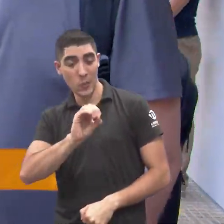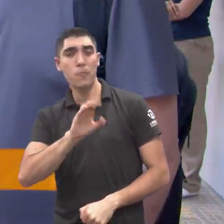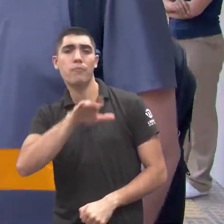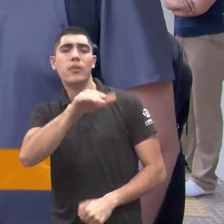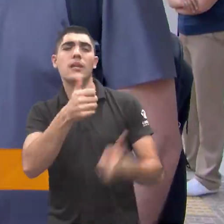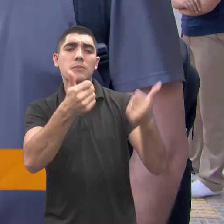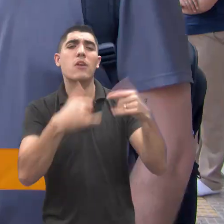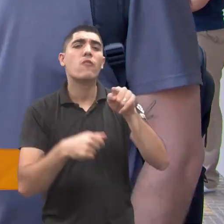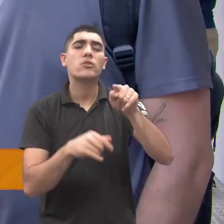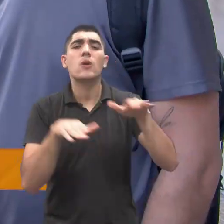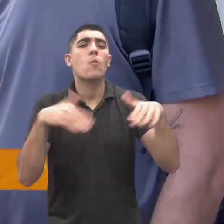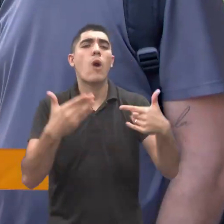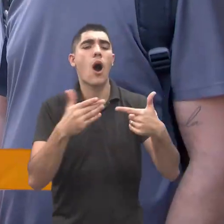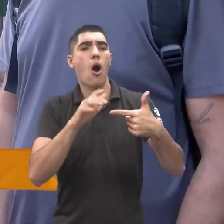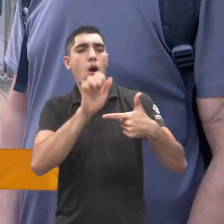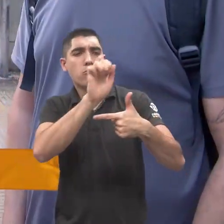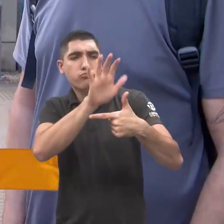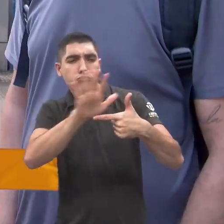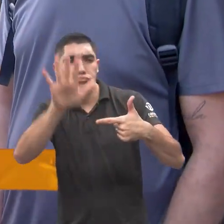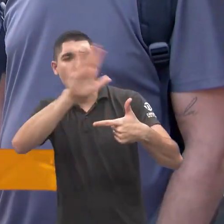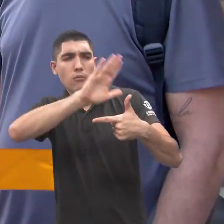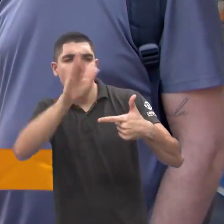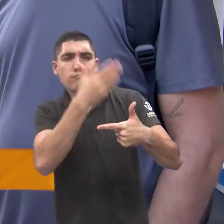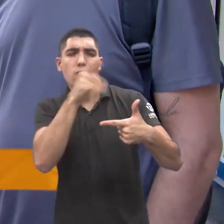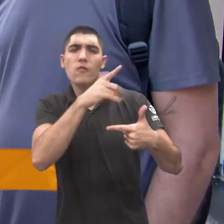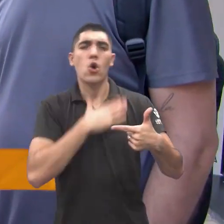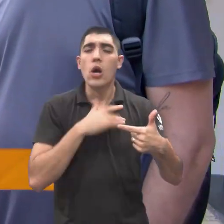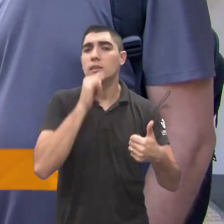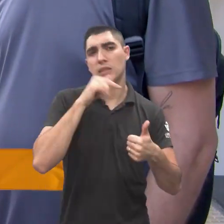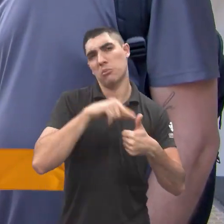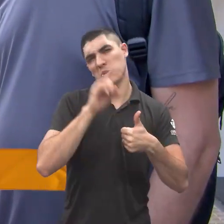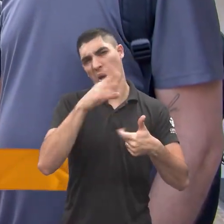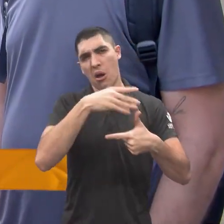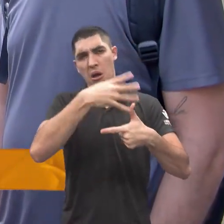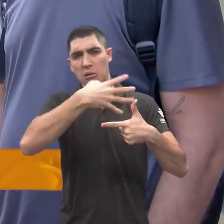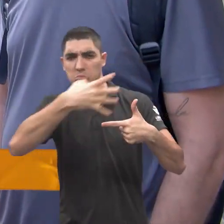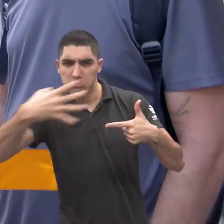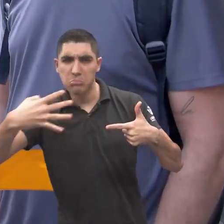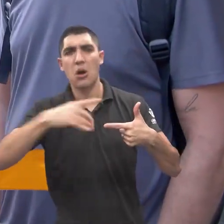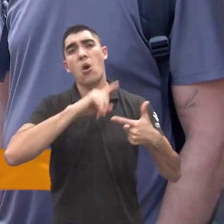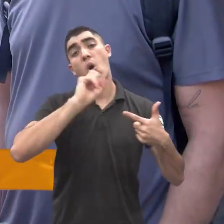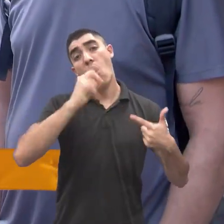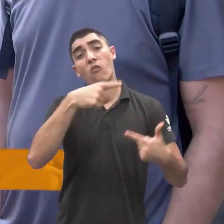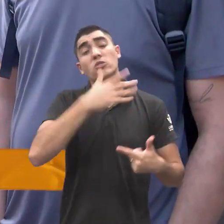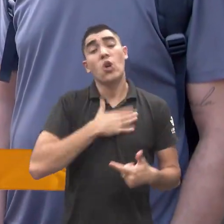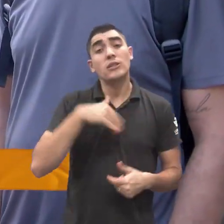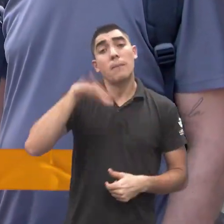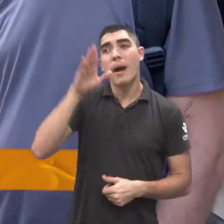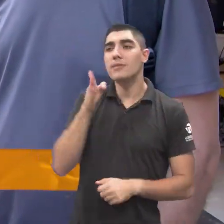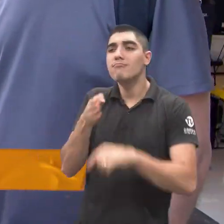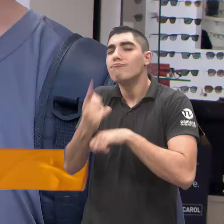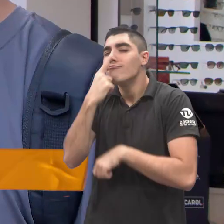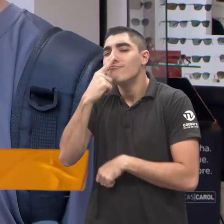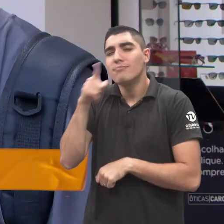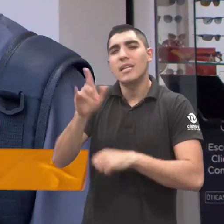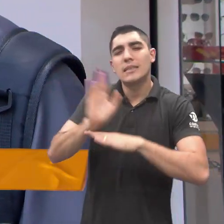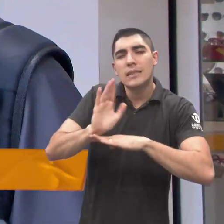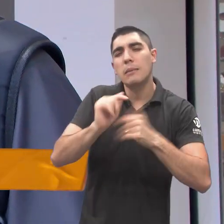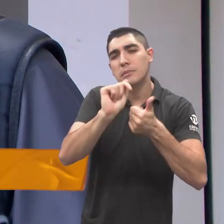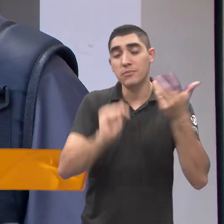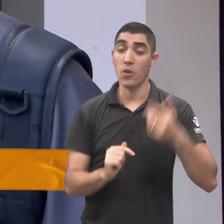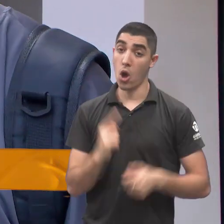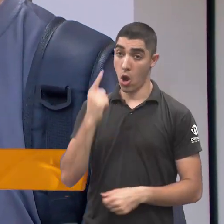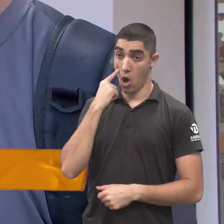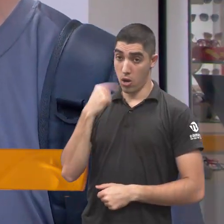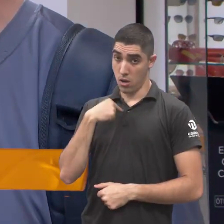você, assim, quais canais de streaming você usa, se você gosta mais de Netflix ou se você ainda prefere as formas tradicionais, tipo ir ao cinema. Olha, de